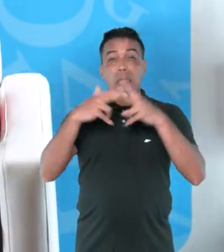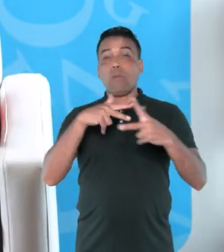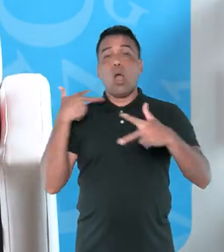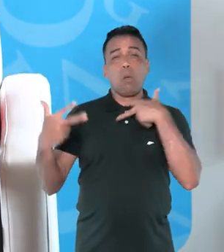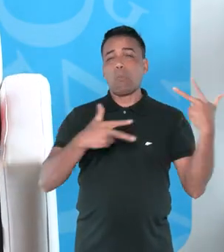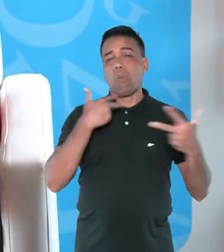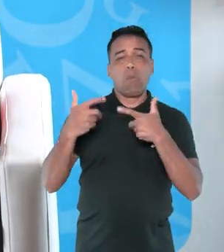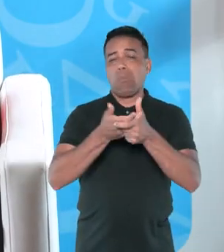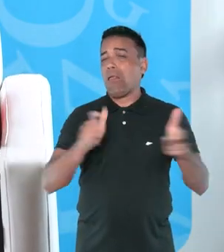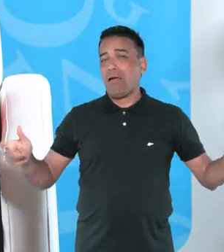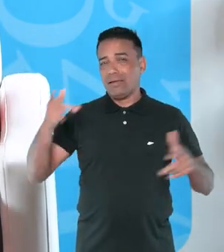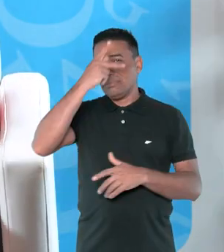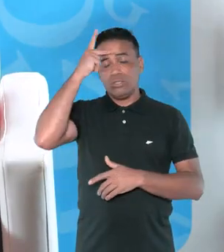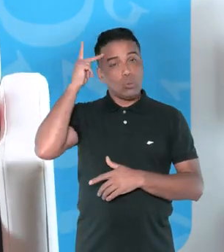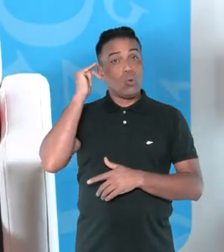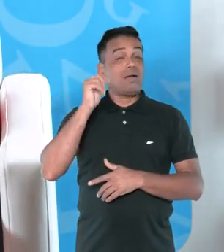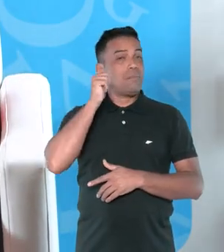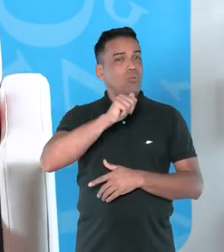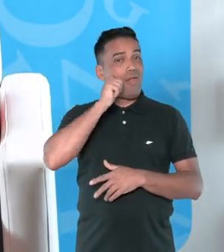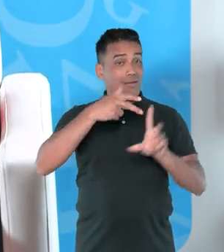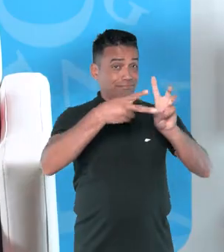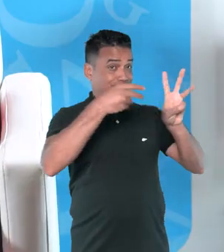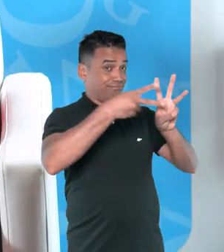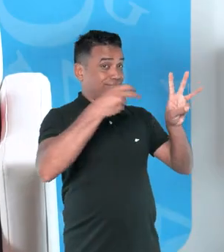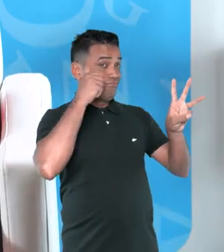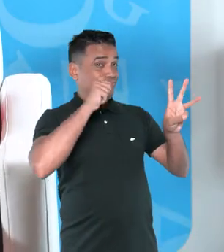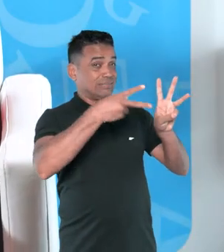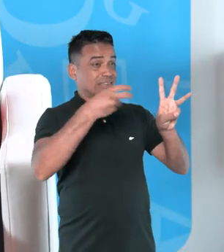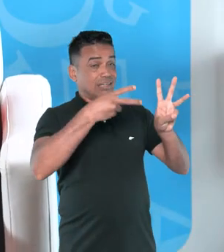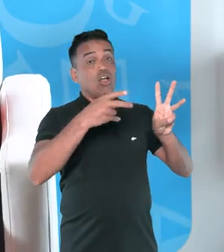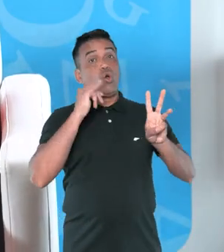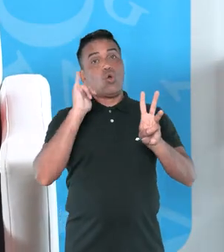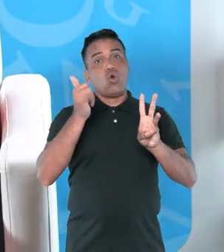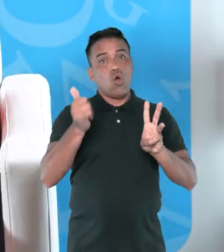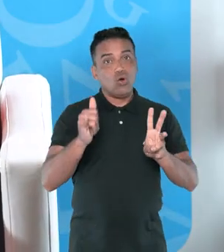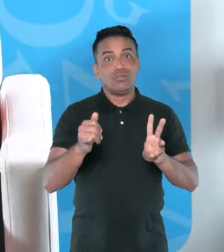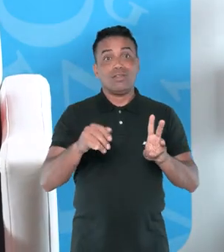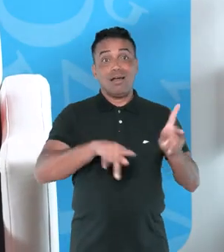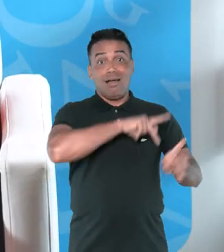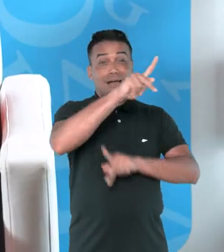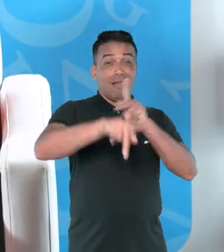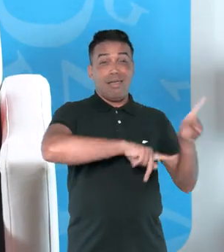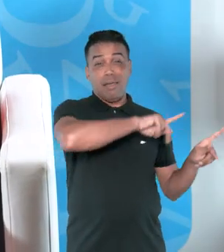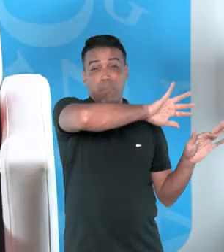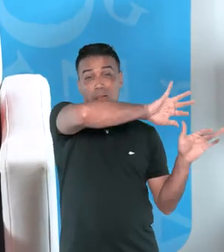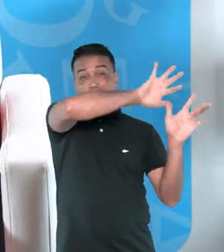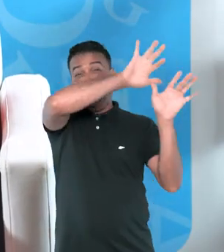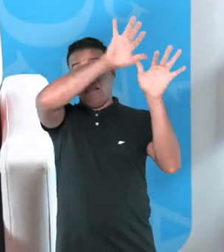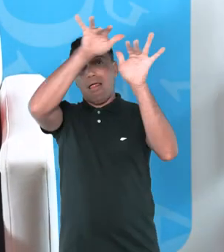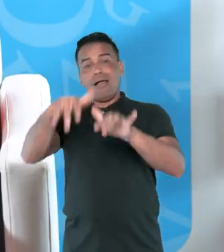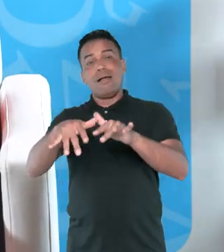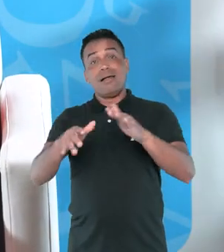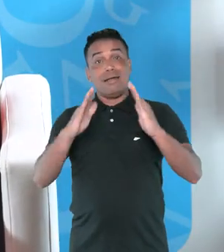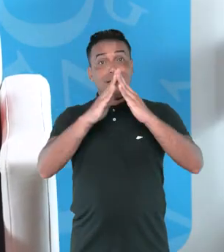entrevistei os pajés, caciques, uma pajé também, Dona Elita, e eles contam que a duna se moveu como vingança dos encantados, para